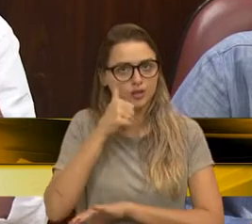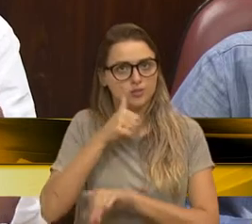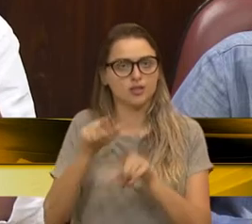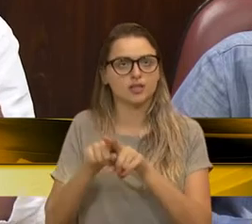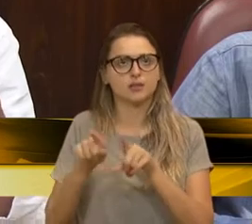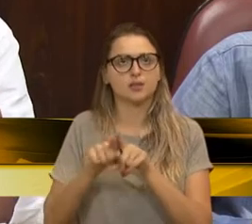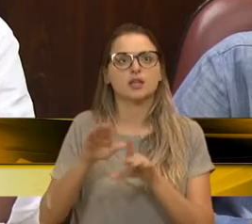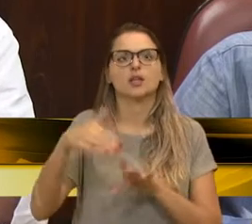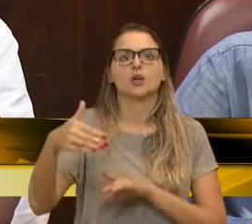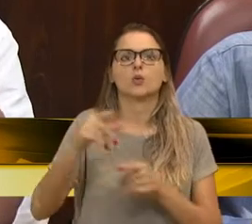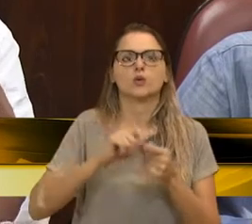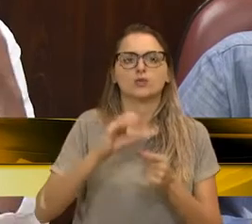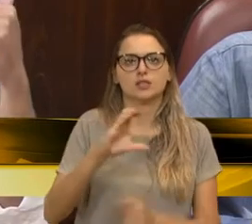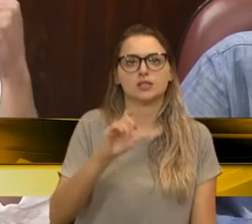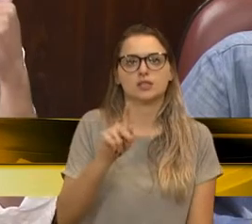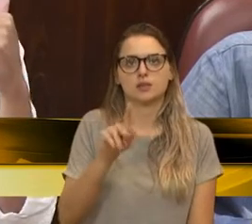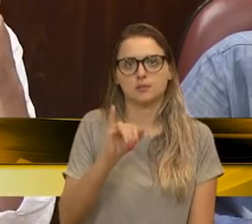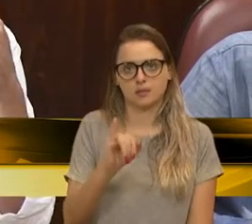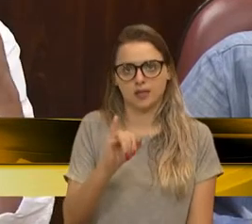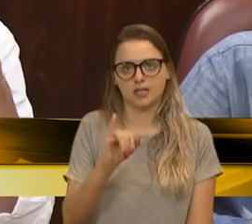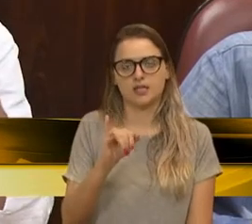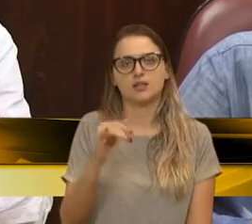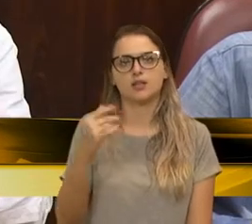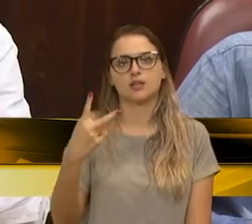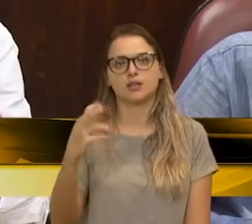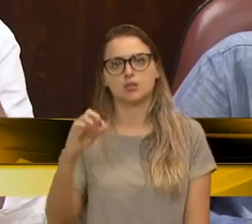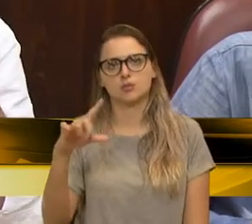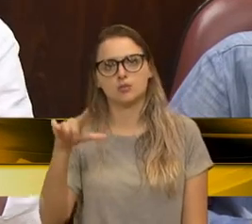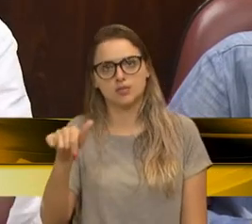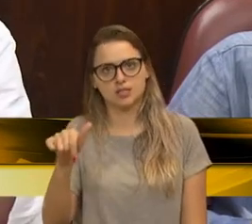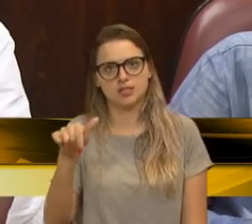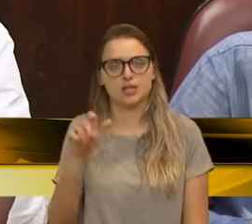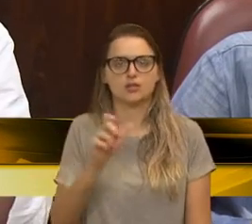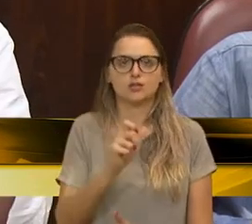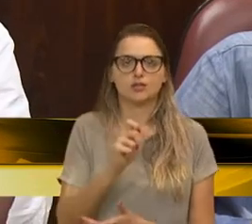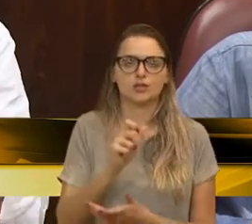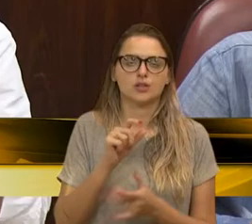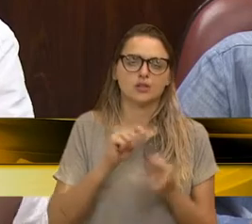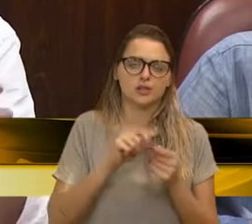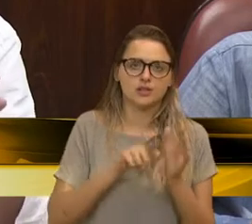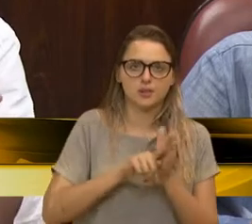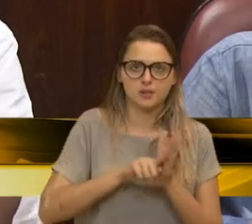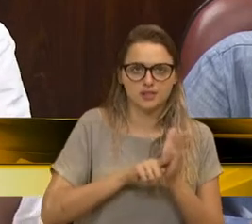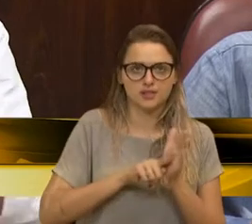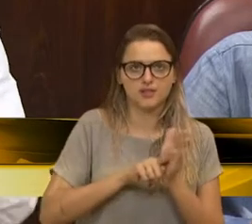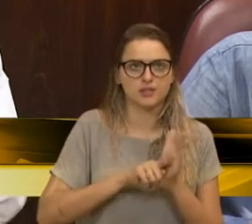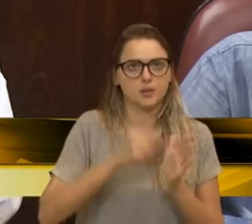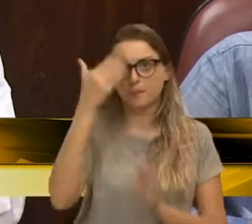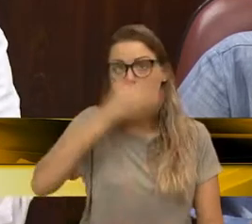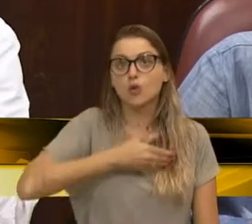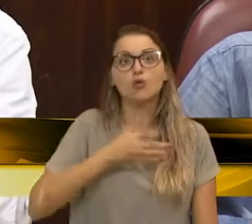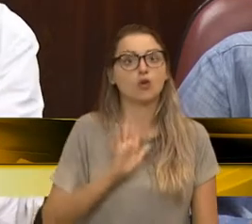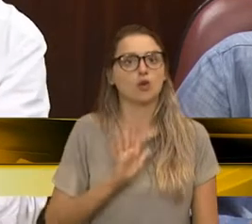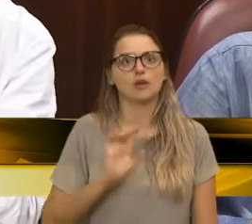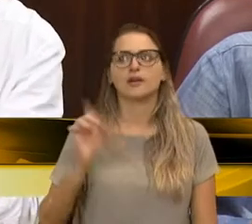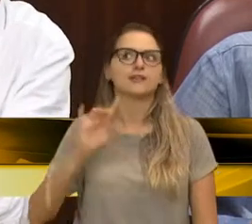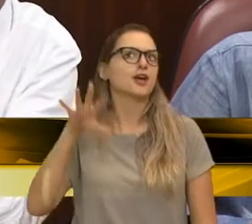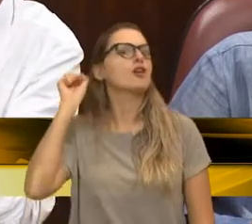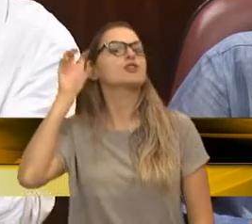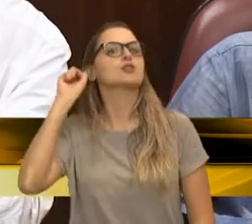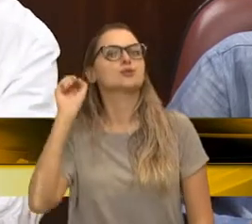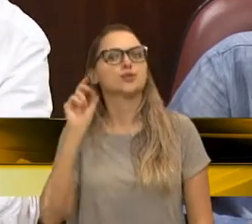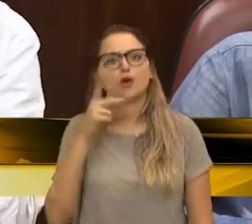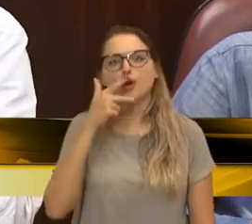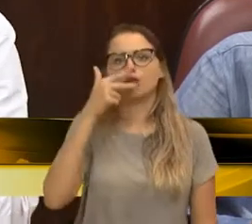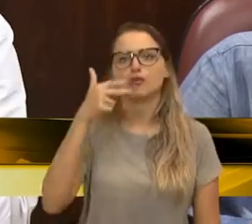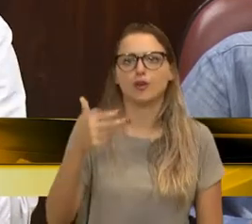se fez a CPI da Previdência lá em 2017, se comprovou, não é assim, ouviu falar